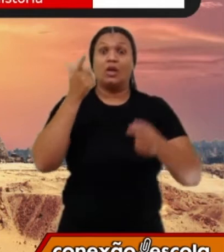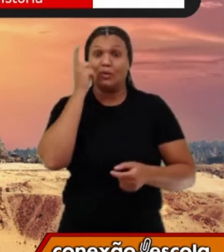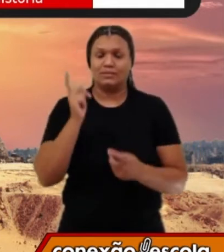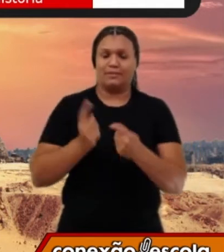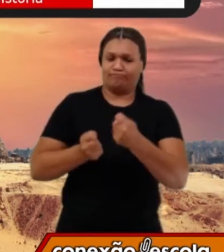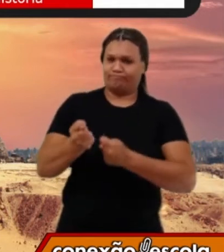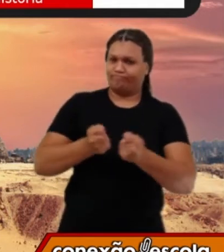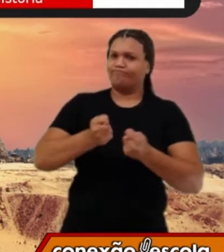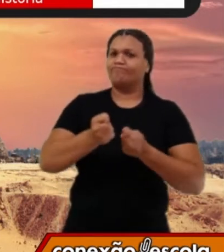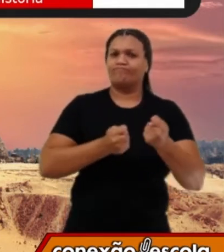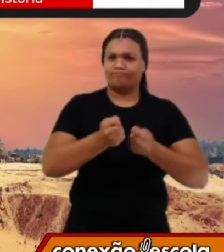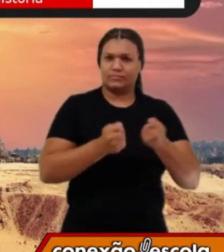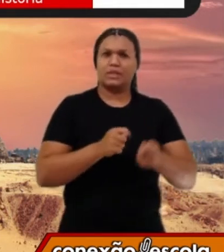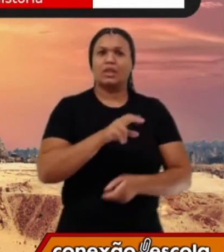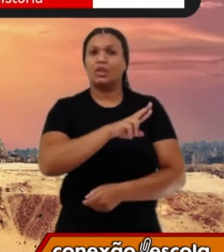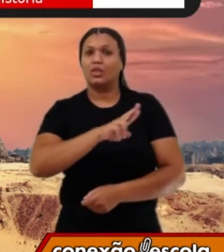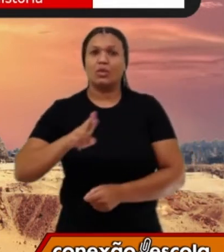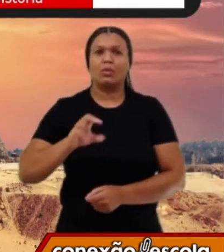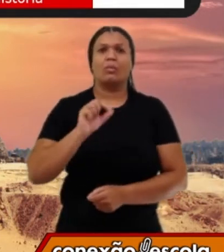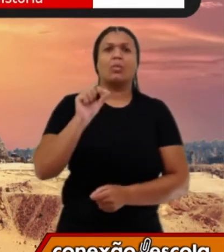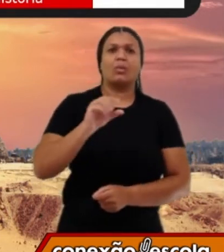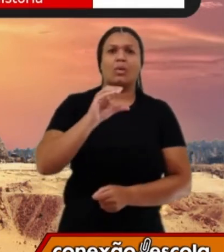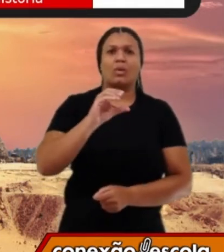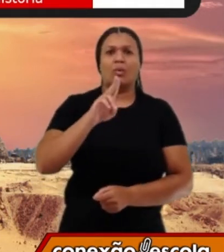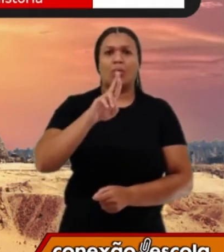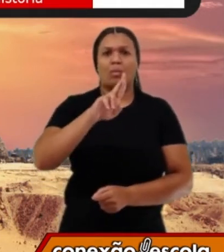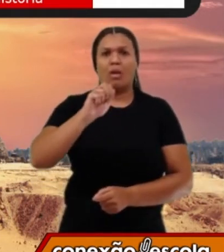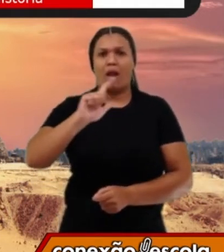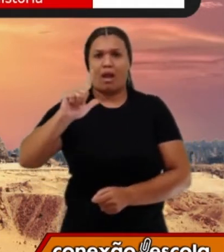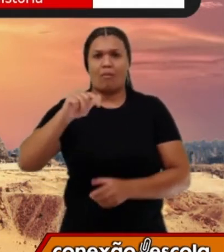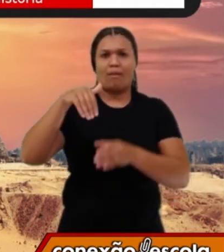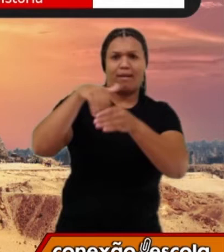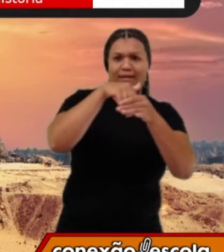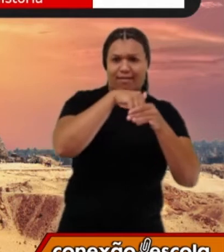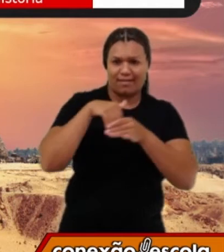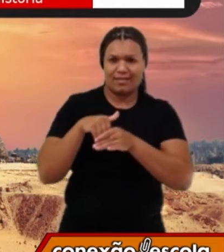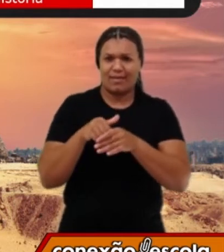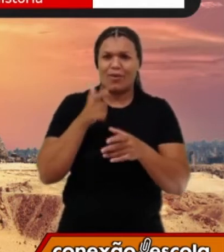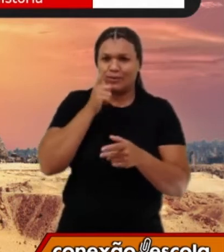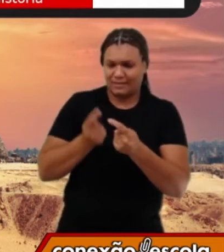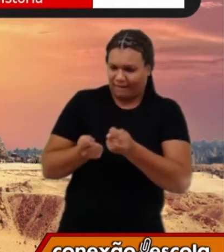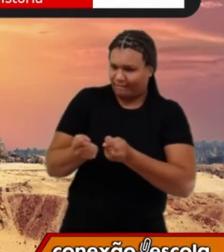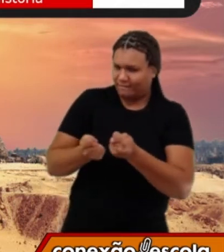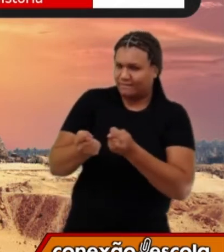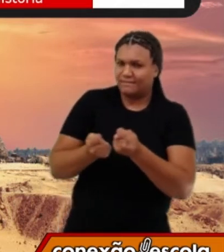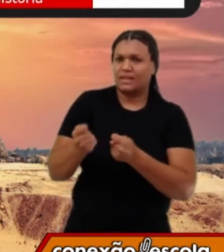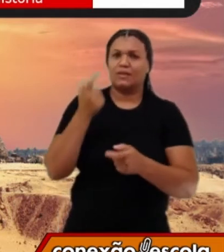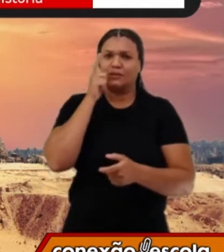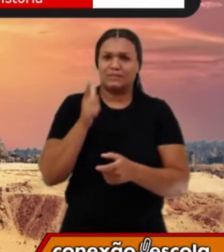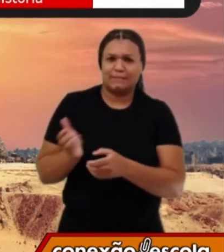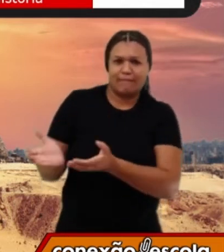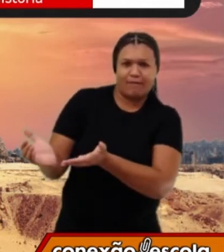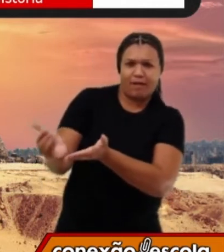chamado de curral eleitoral, que era um certo número de eleitores que eles podiam controlar. Então, quanto maior o curral eleitoral